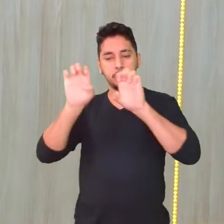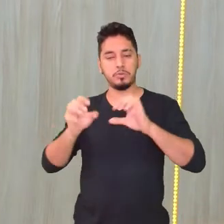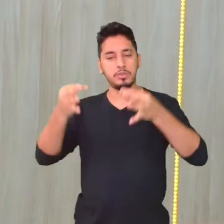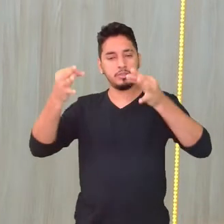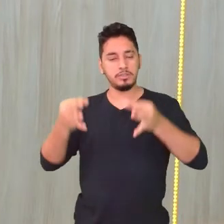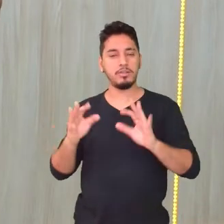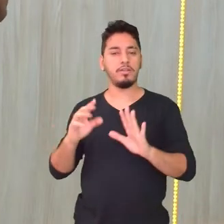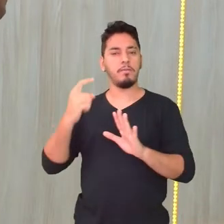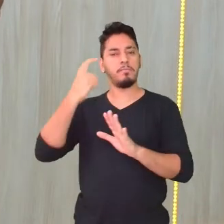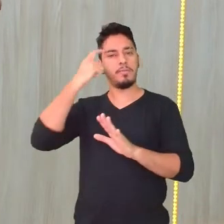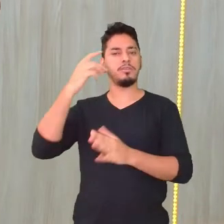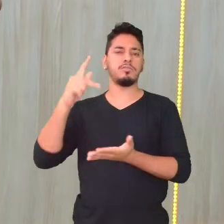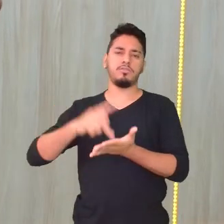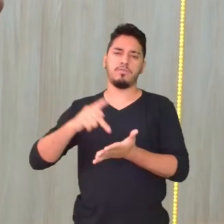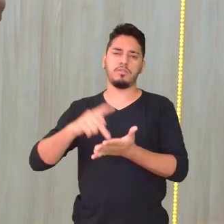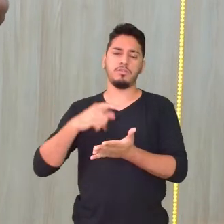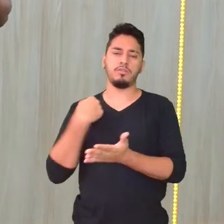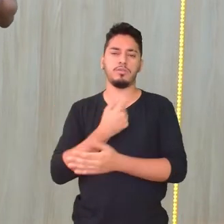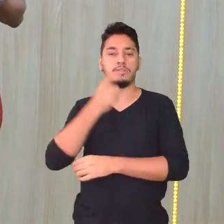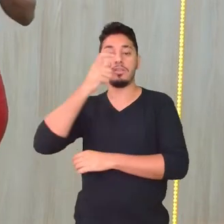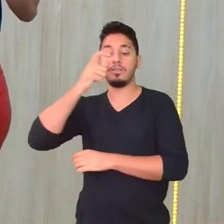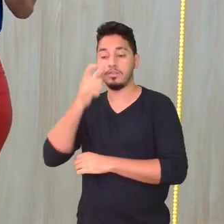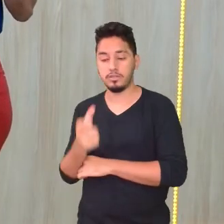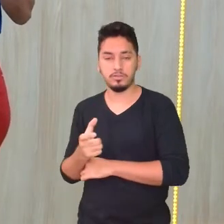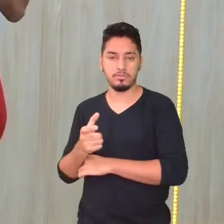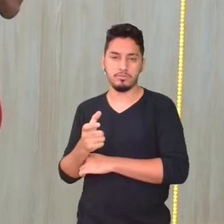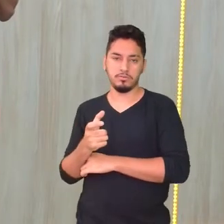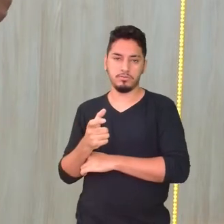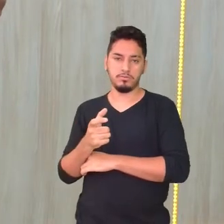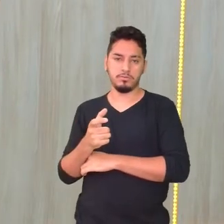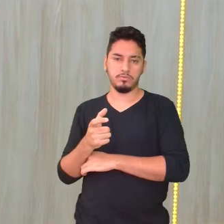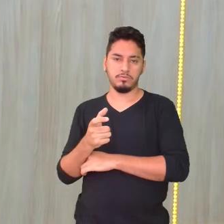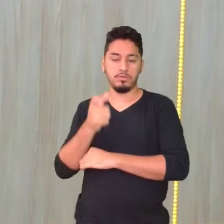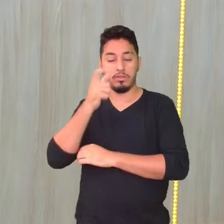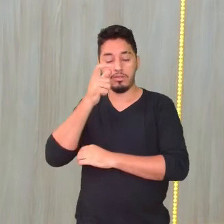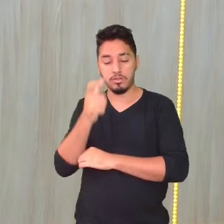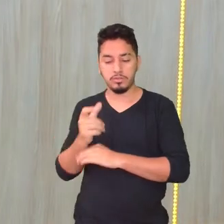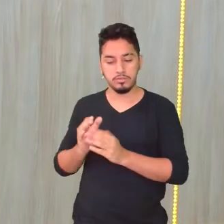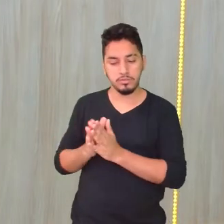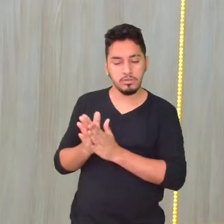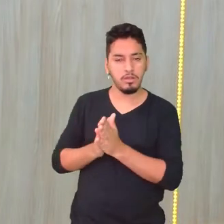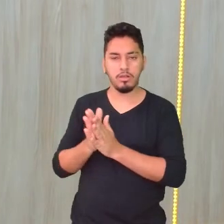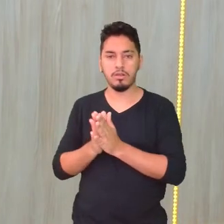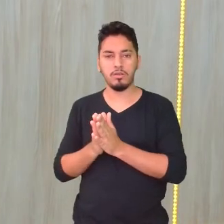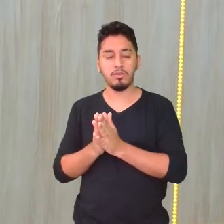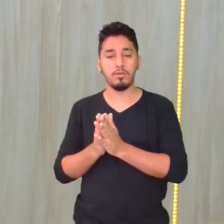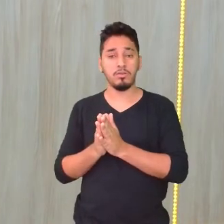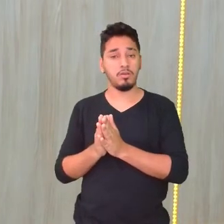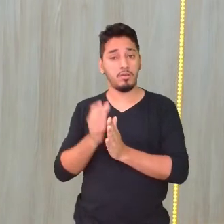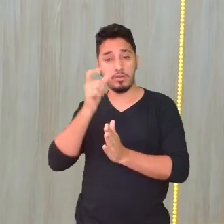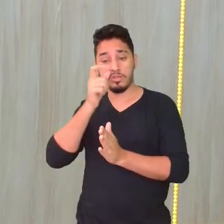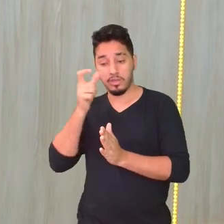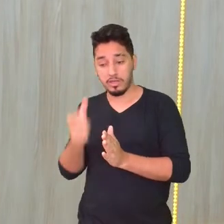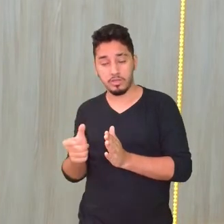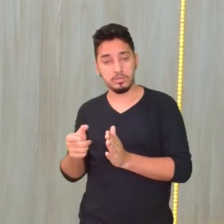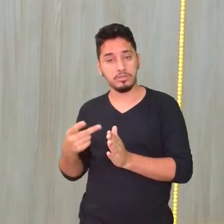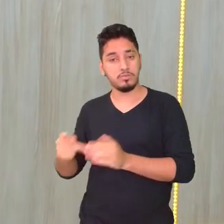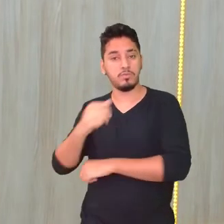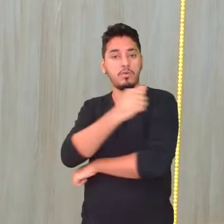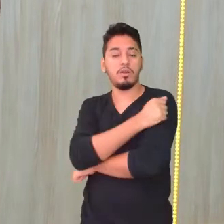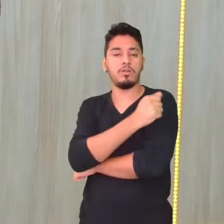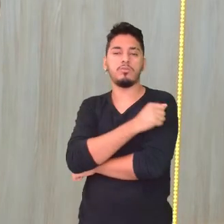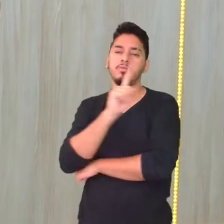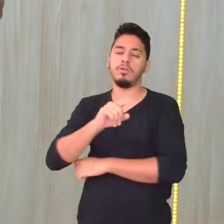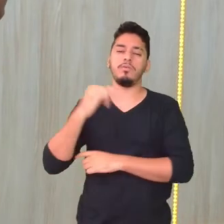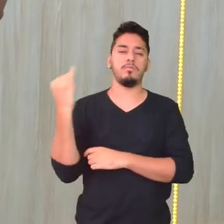a gente pense de verdade nas nossas intenções e que essa questão dos interesses dos estudantes é muito